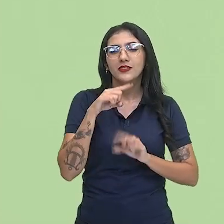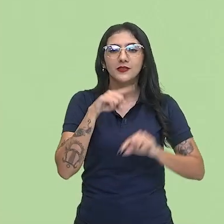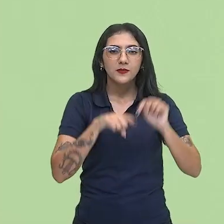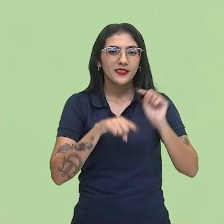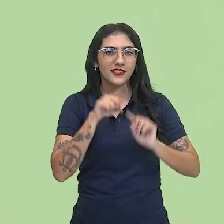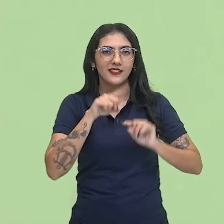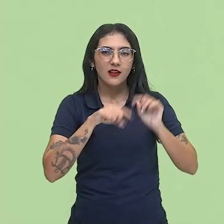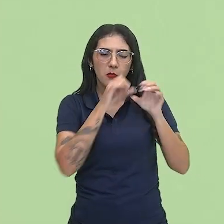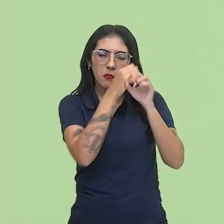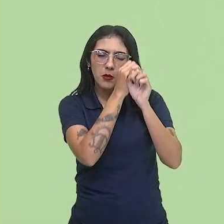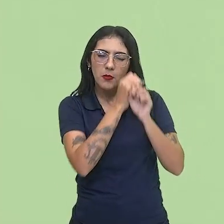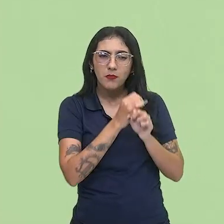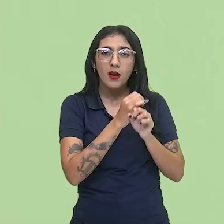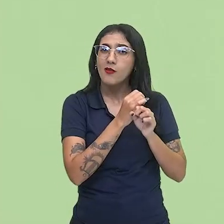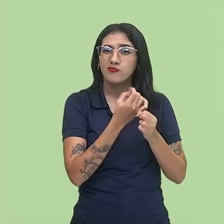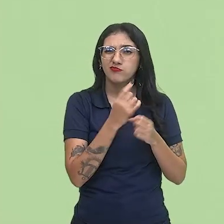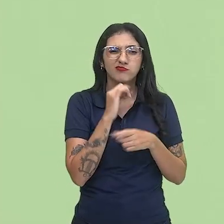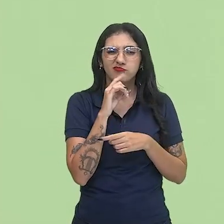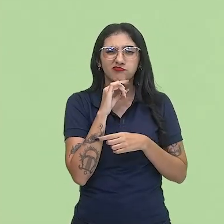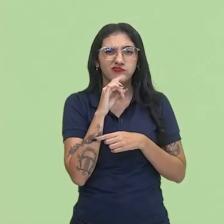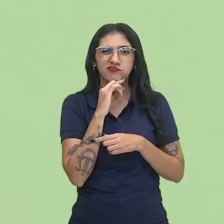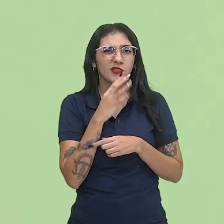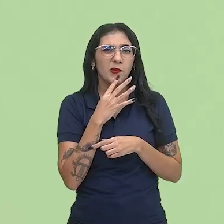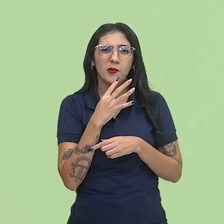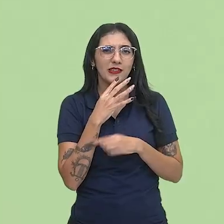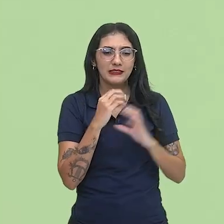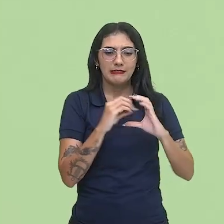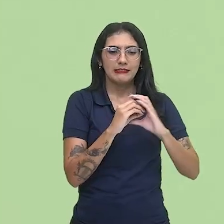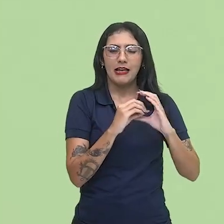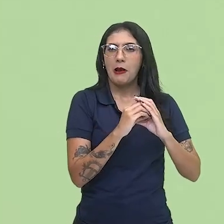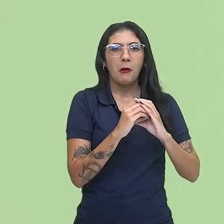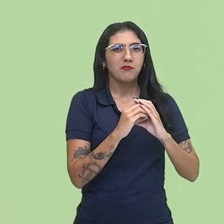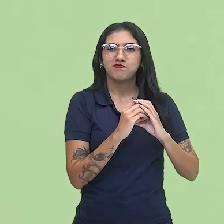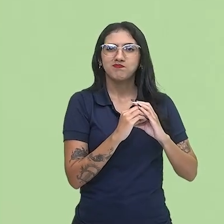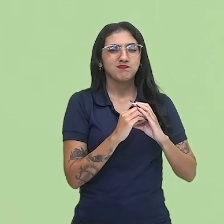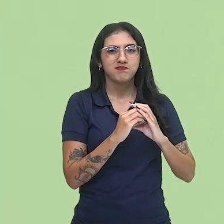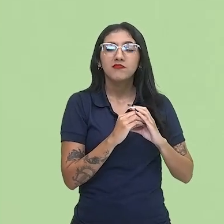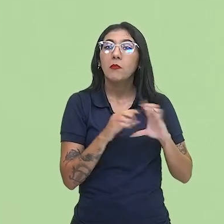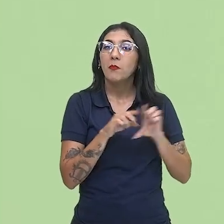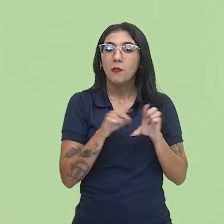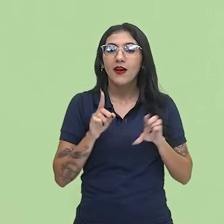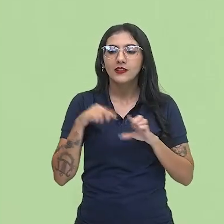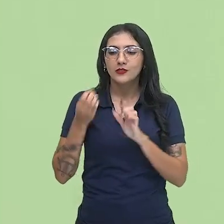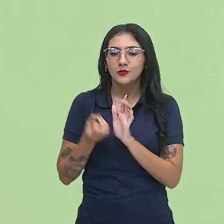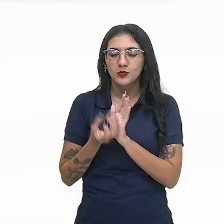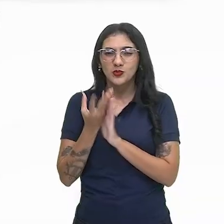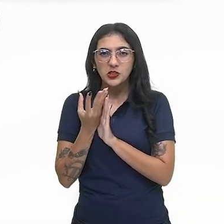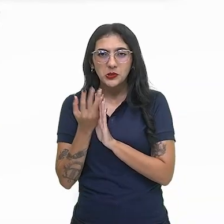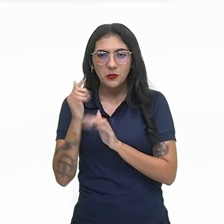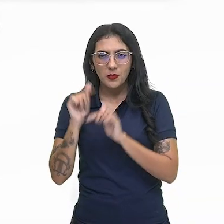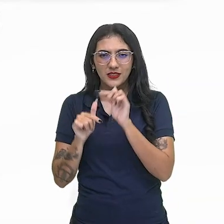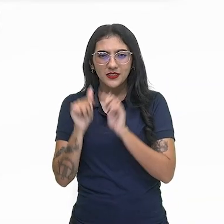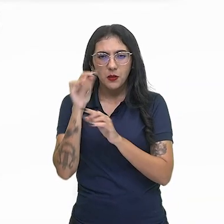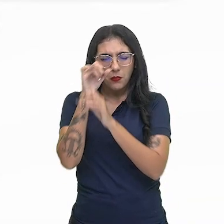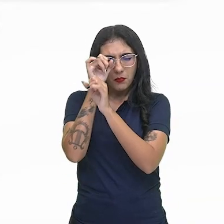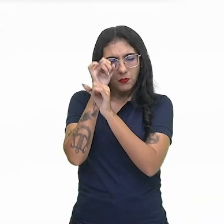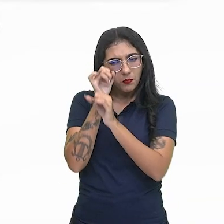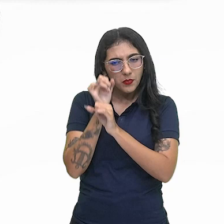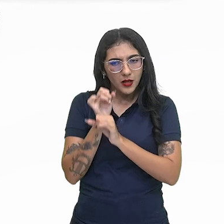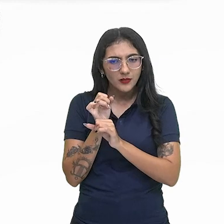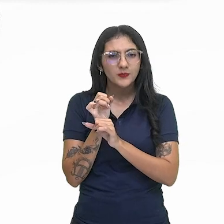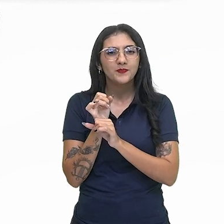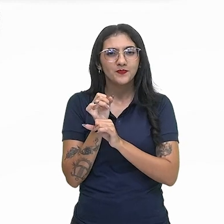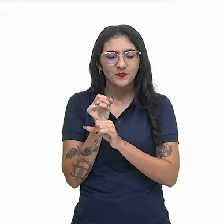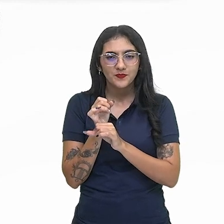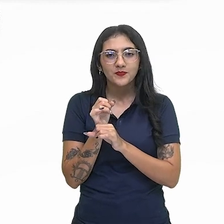que nós não tínhamos, então, como saber, conhecer a célula. Mas a partir do surgimento do que chamamos de microscopia,